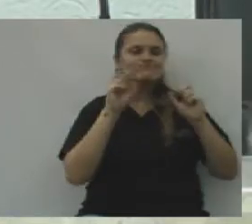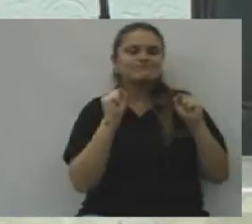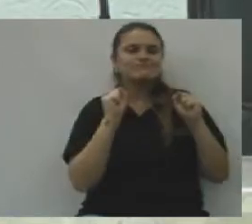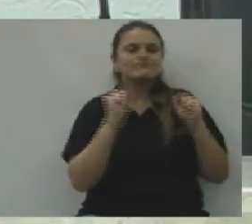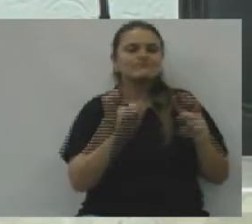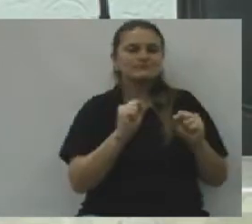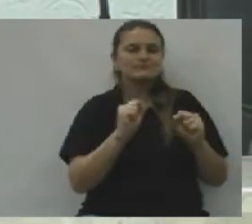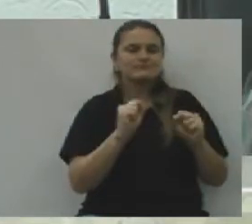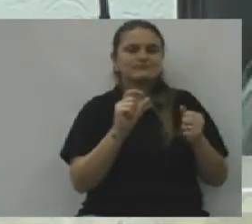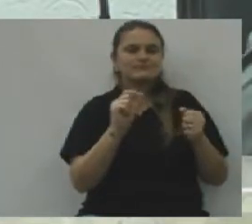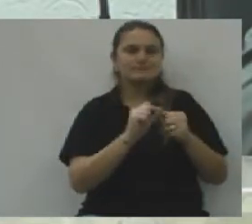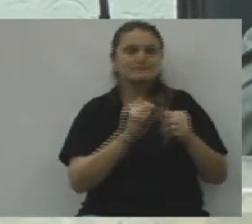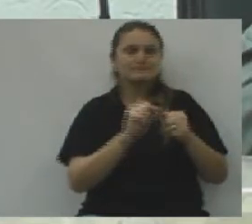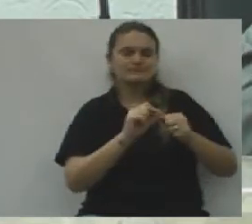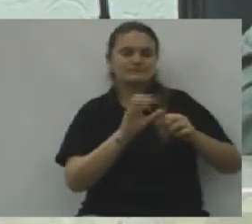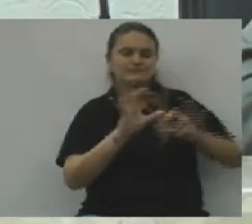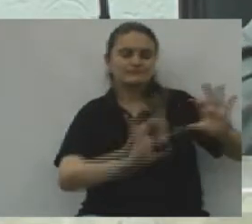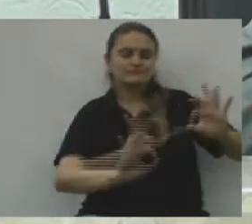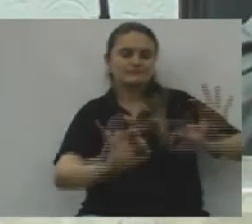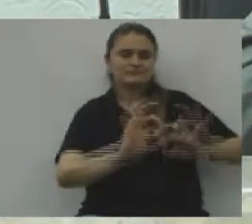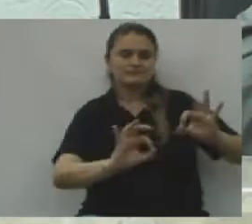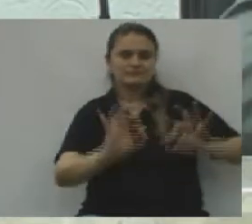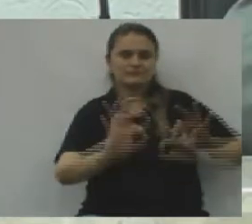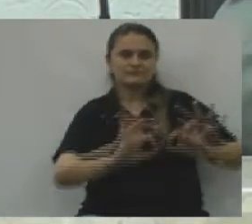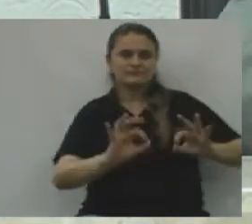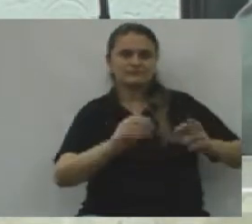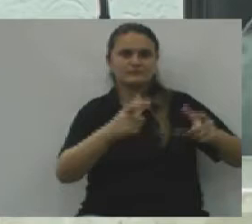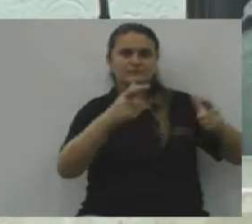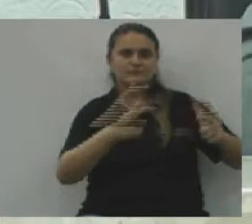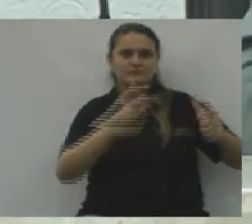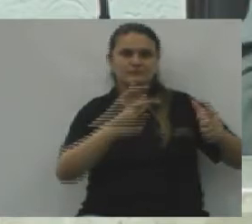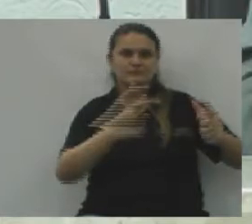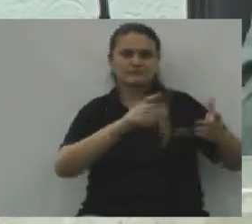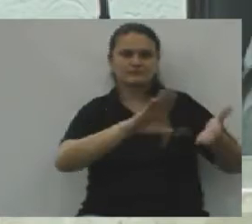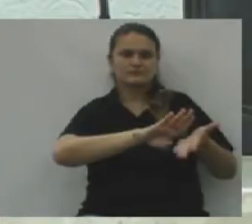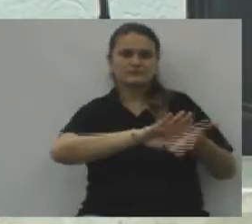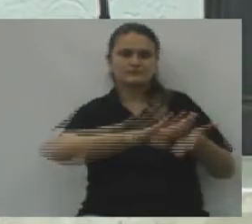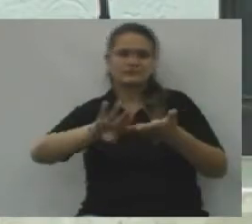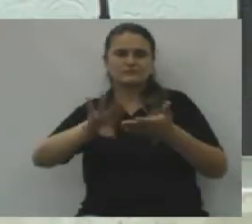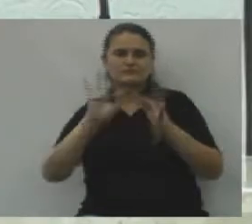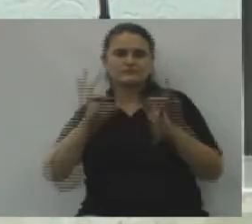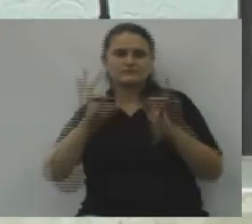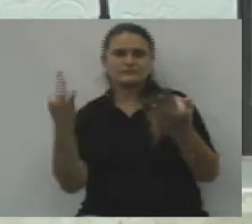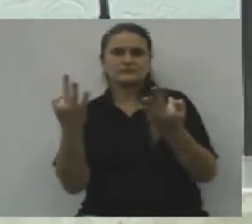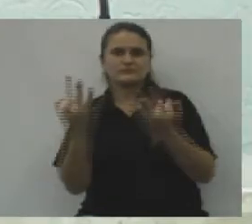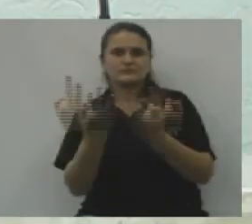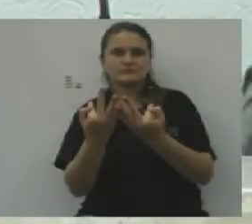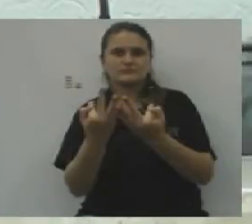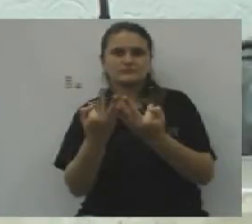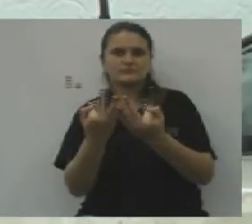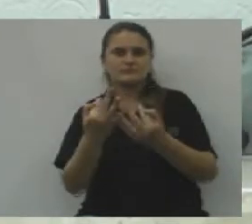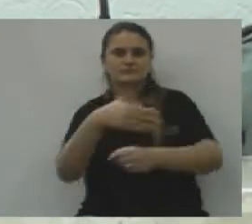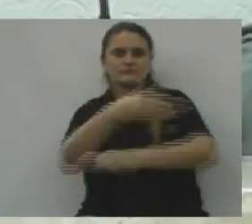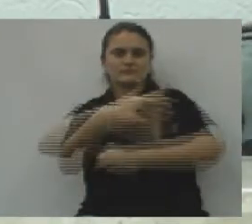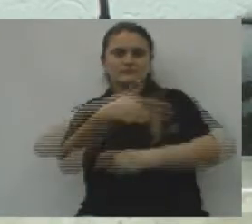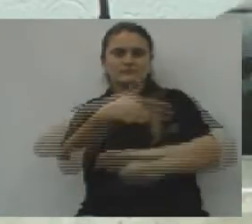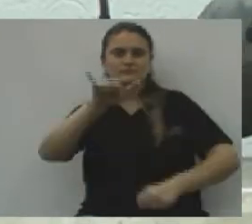de revitalizar a área onde foram retiradas as famílias na autovia João